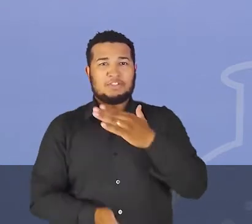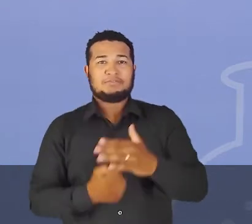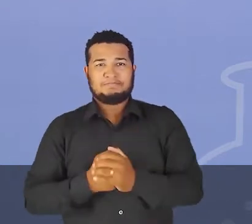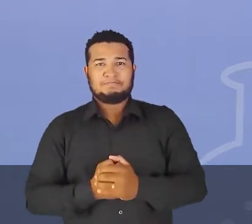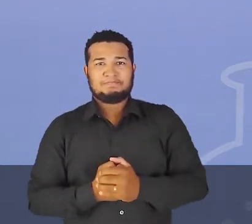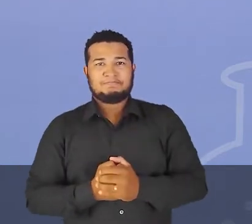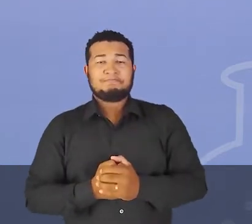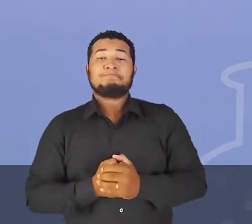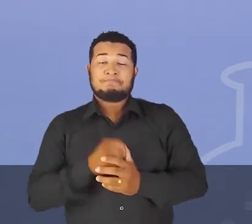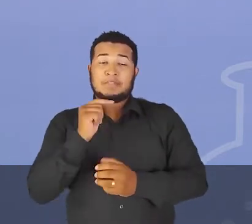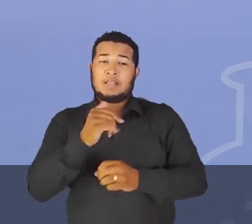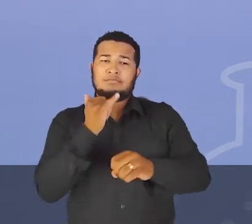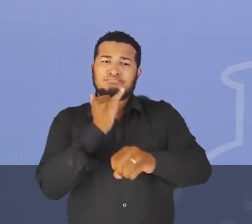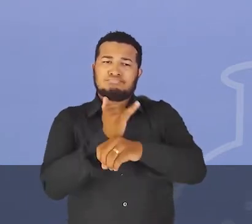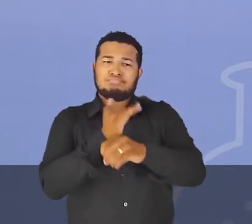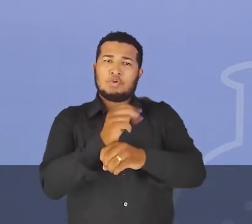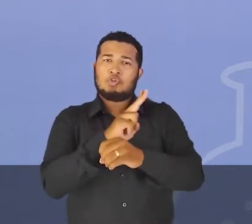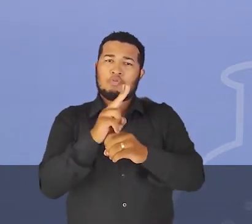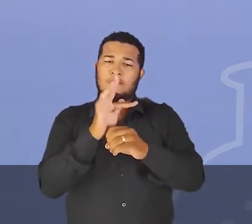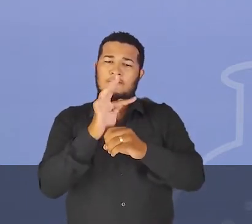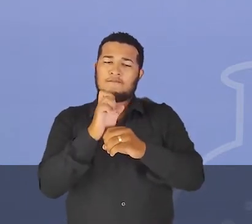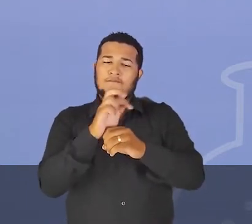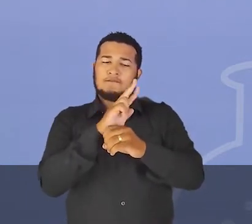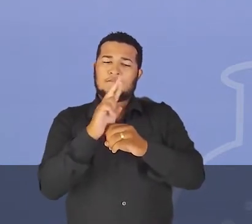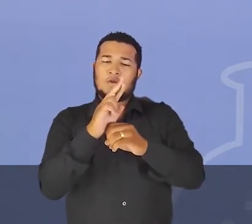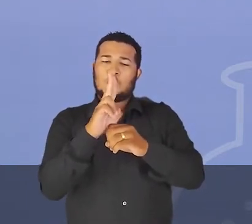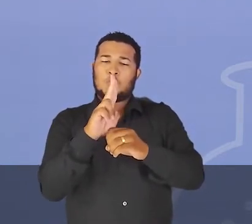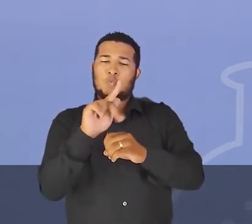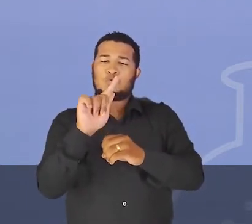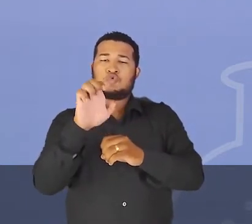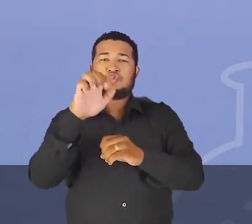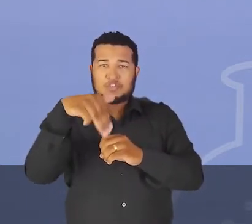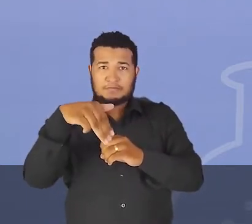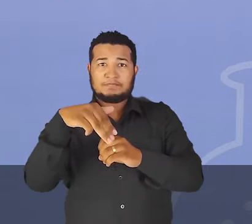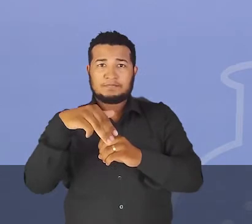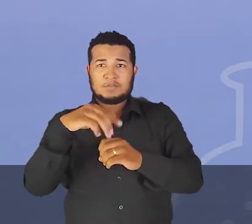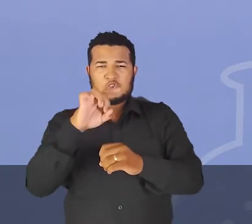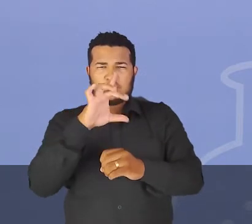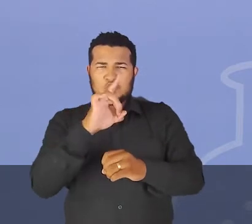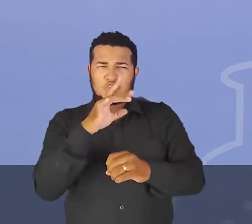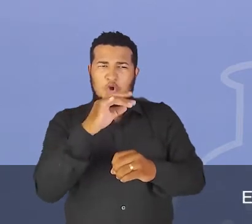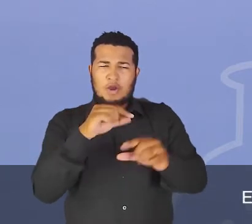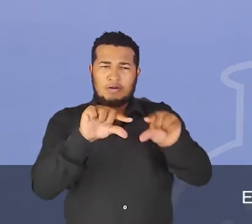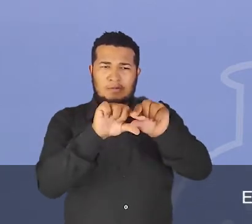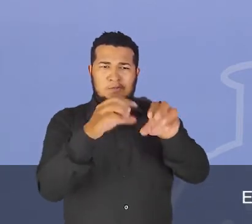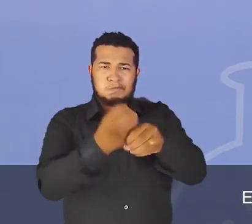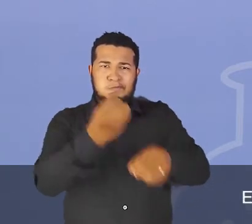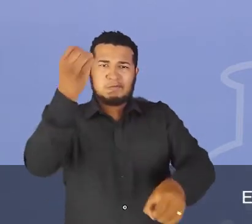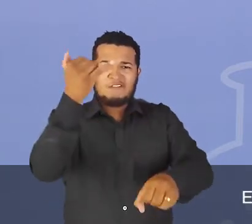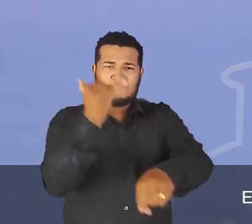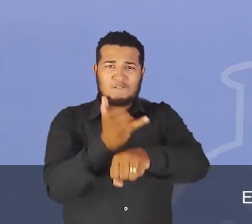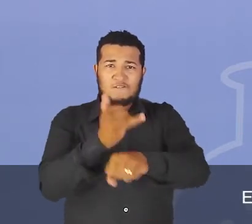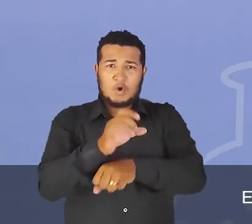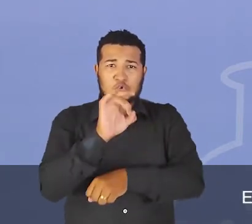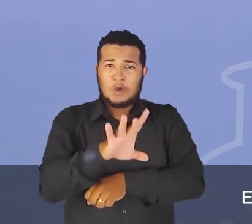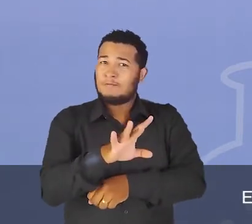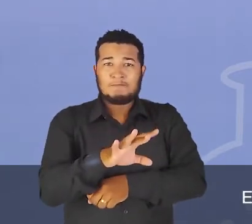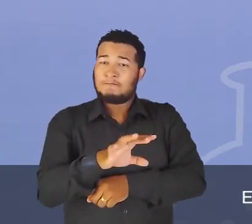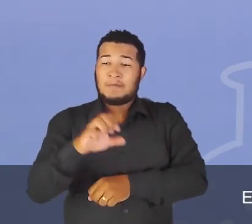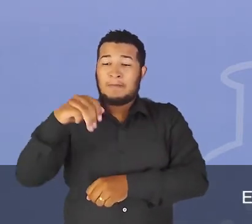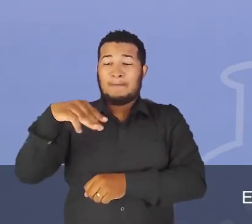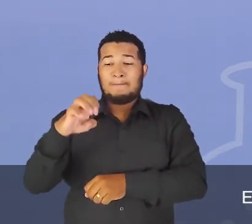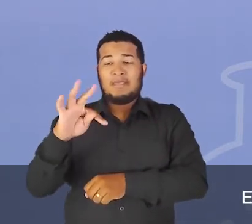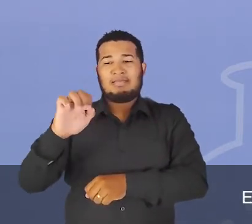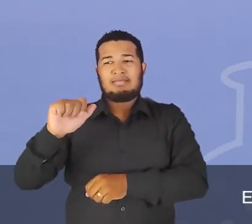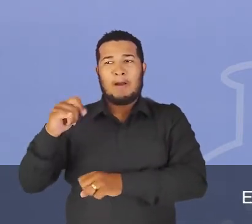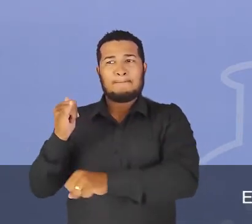no caso do ferro, a gente chama de ferrugem. Então, esse processo não acontece só com o ferro, ele vai acontecer com todos os metais